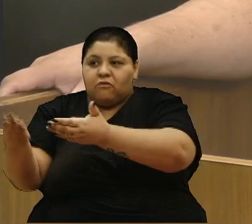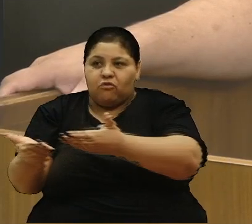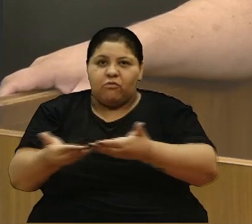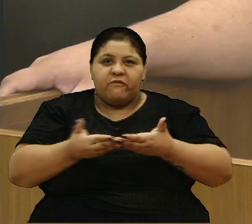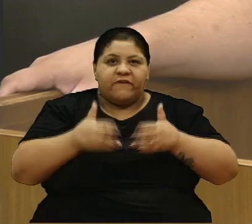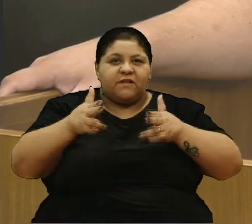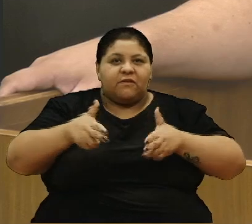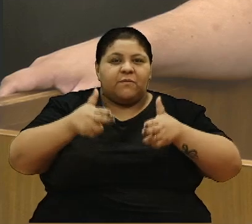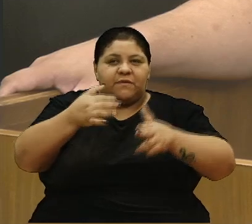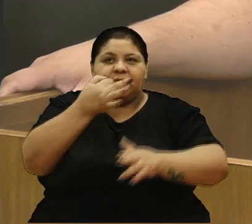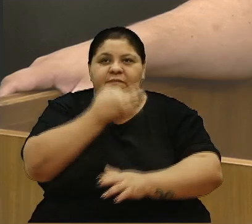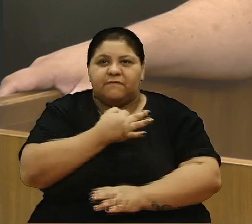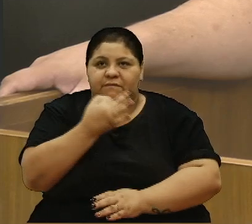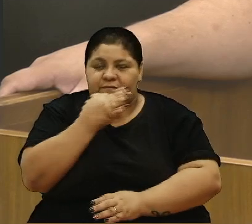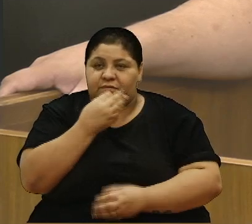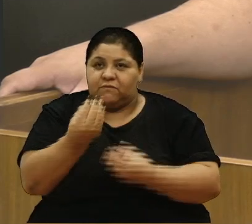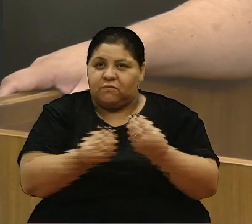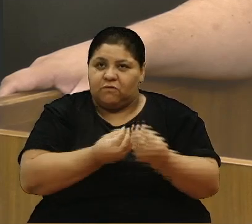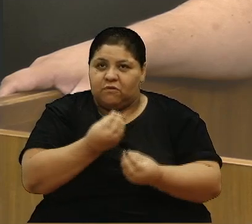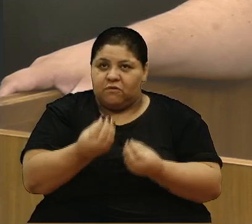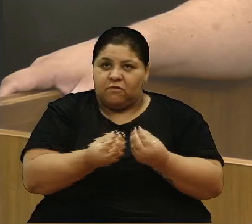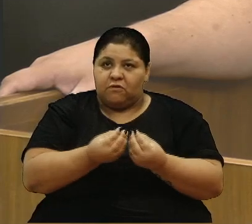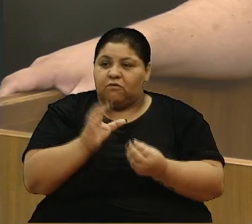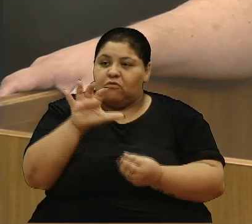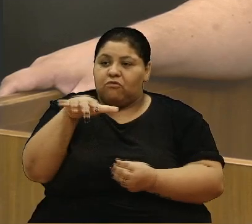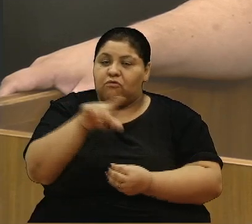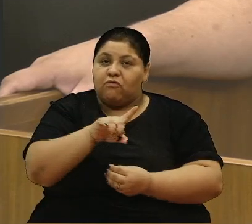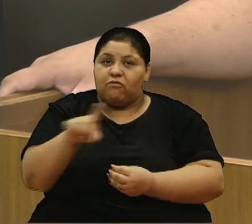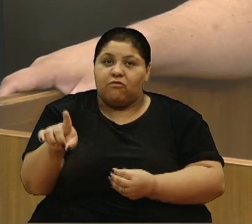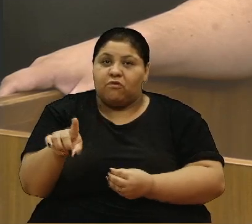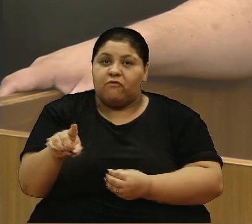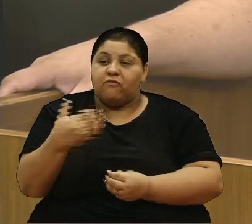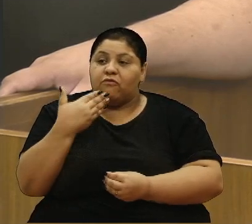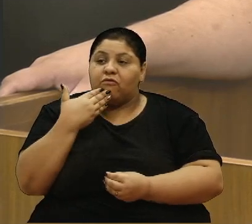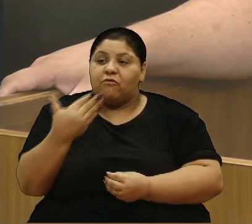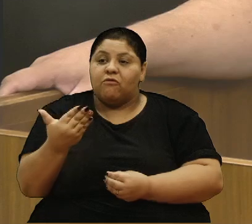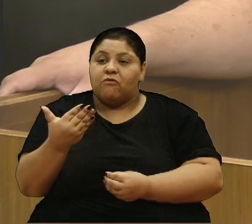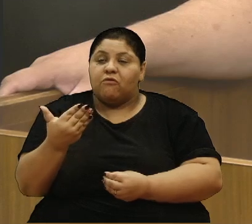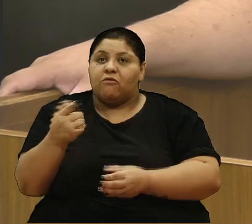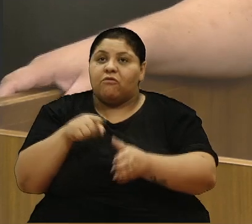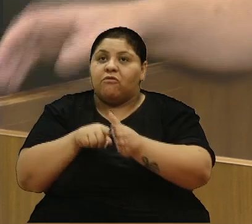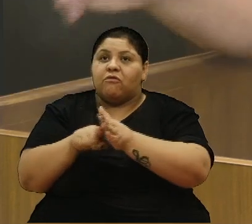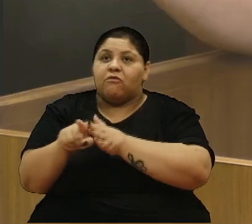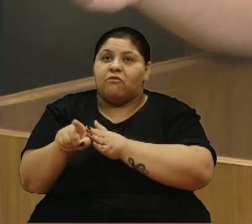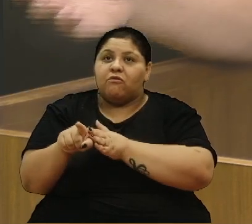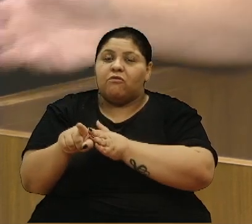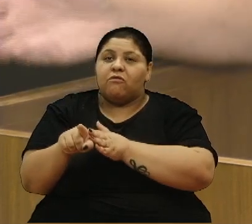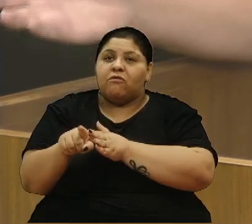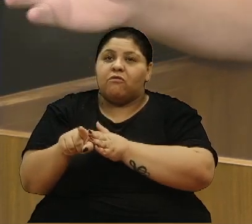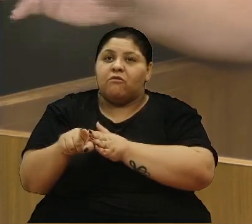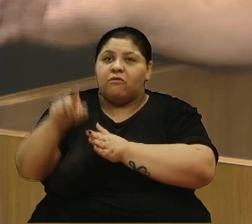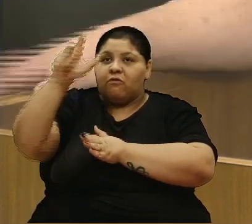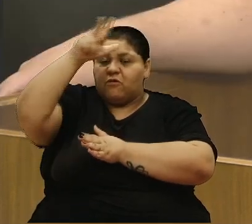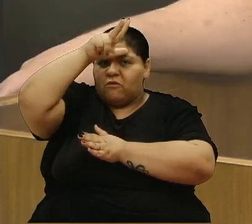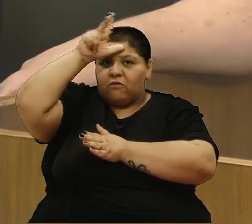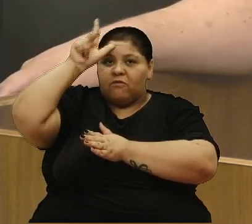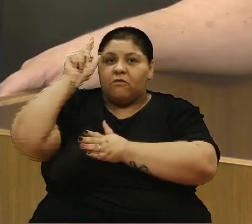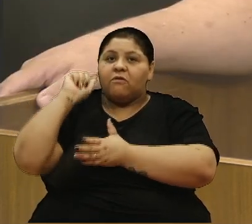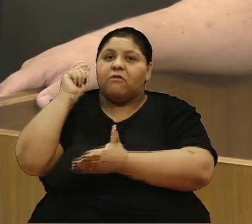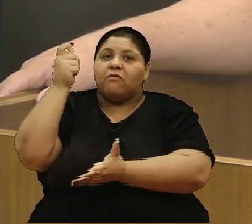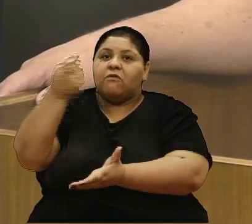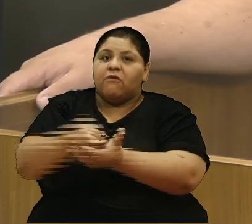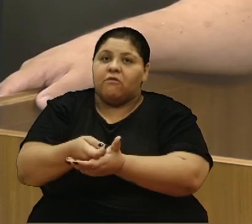para a cidade. Conforme Boeira, o órgão não foi consultado ou comunicado pela Prefeitura da compra